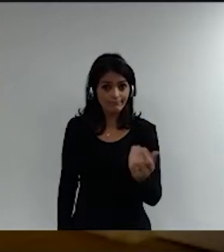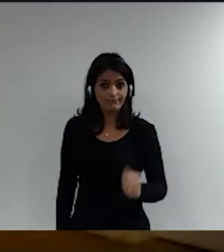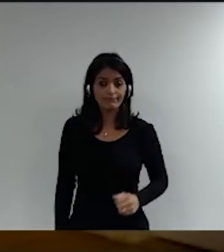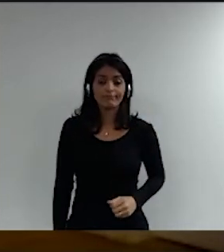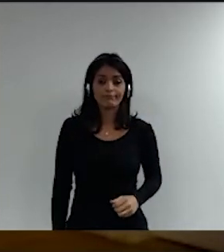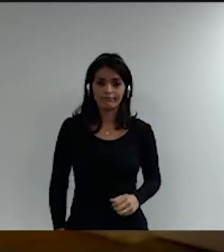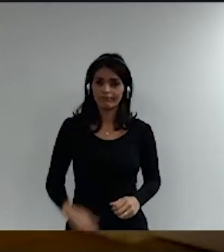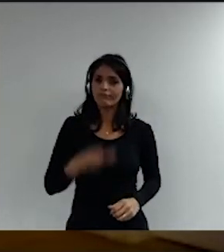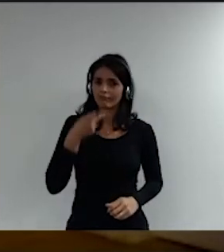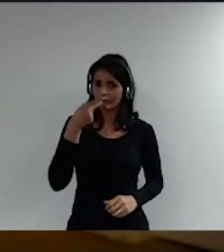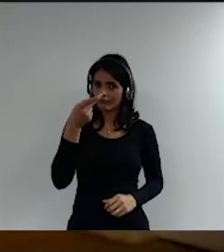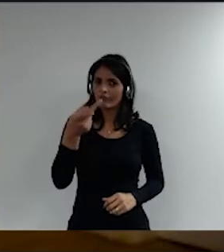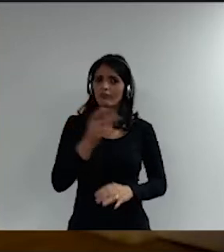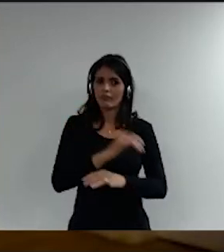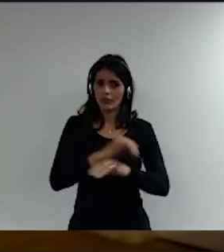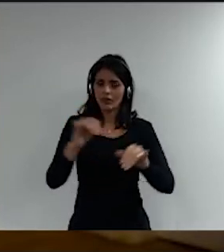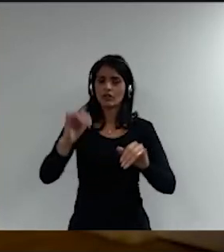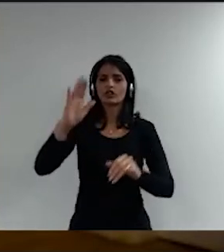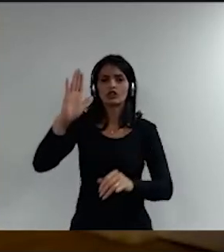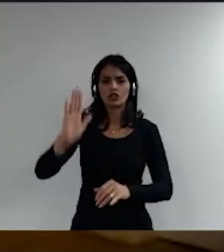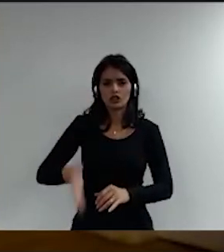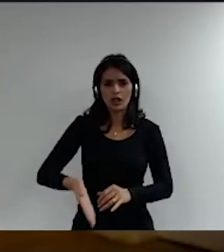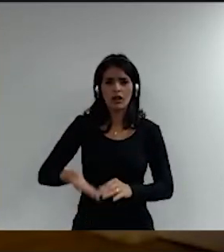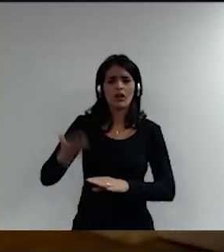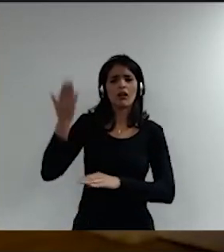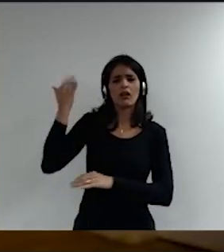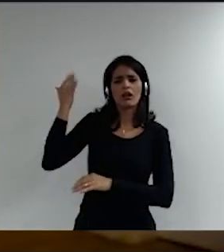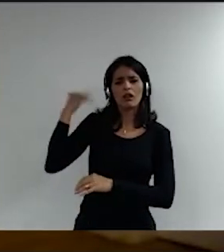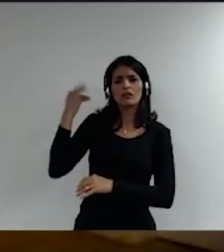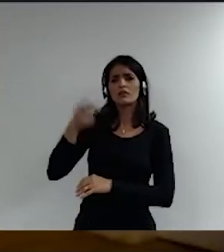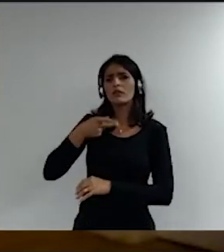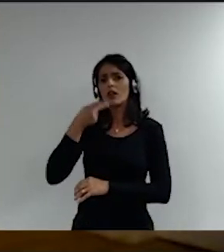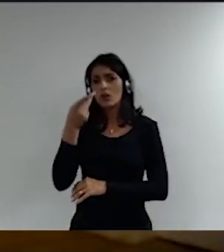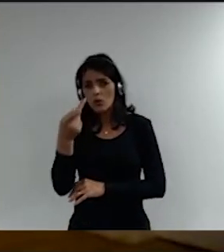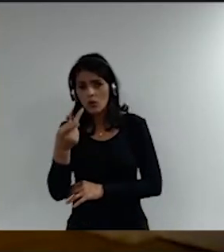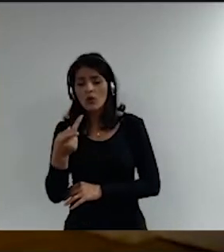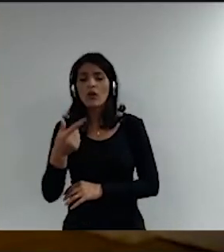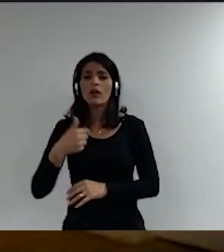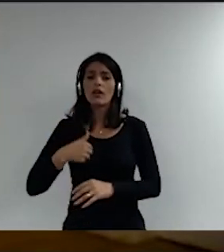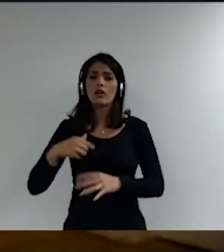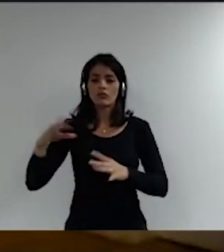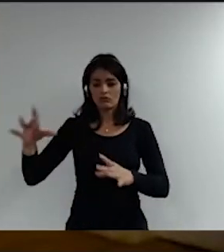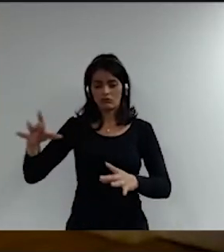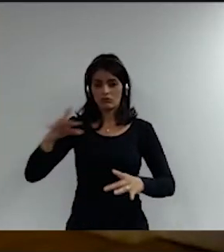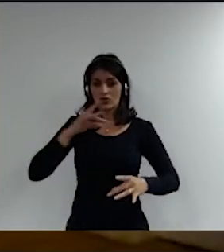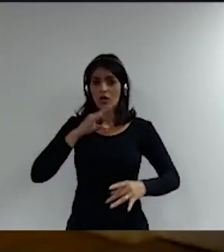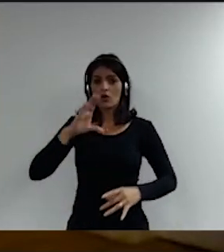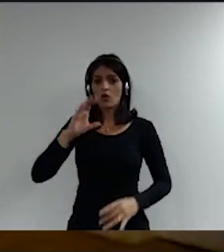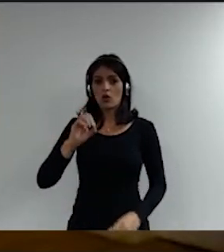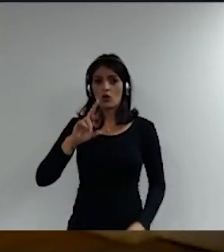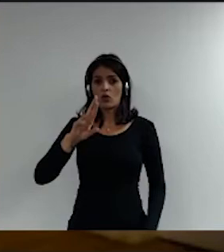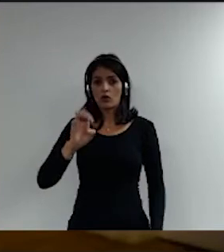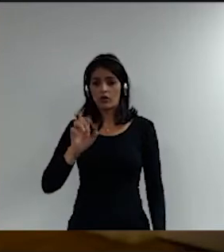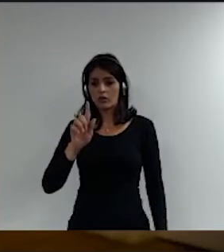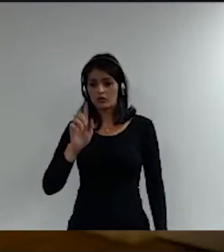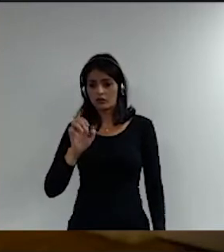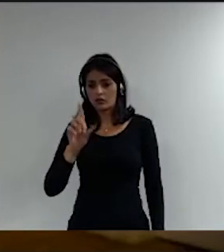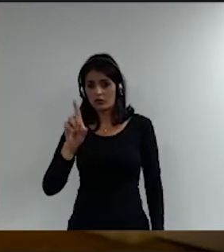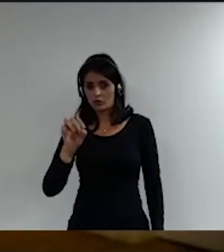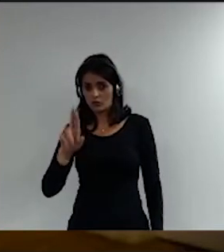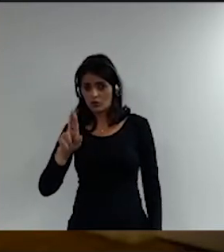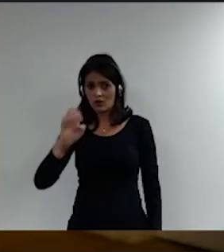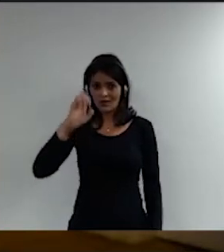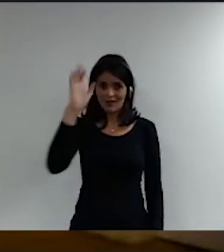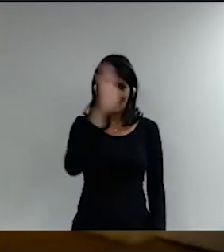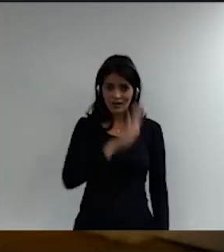Eu tenho dito, e disse tempos atrás, quando assumi o cargo de Corregedor Nacional de Justiça, uma das